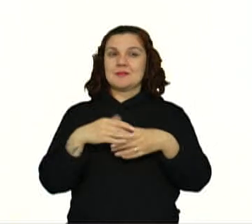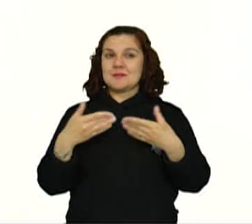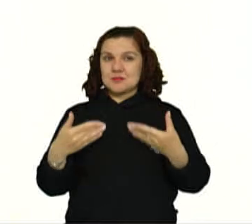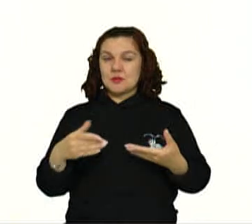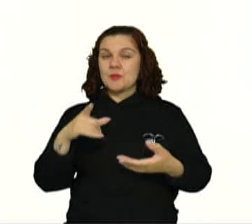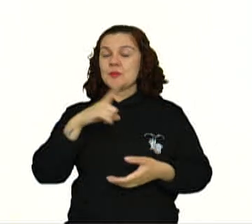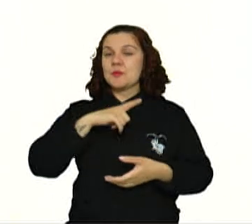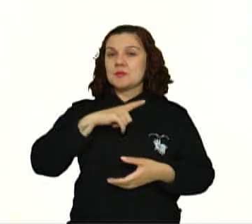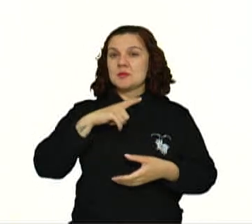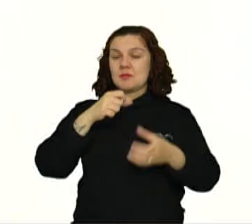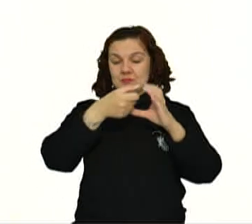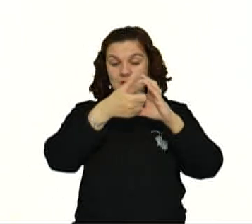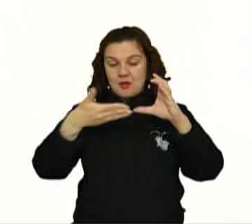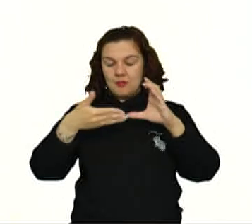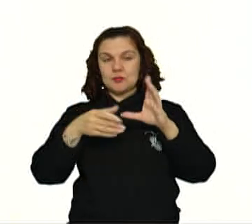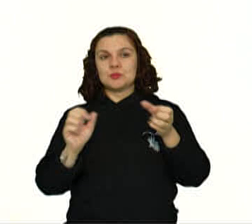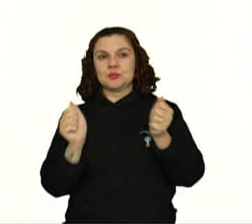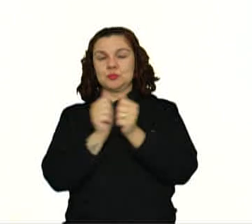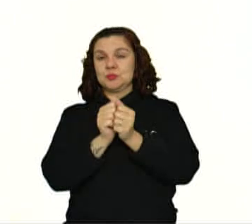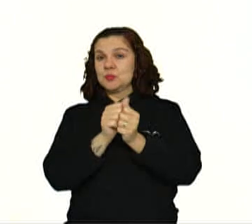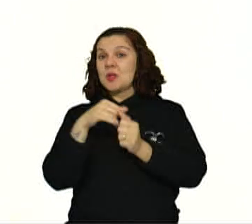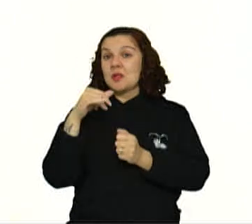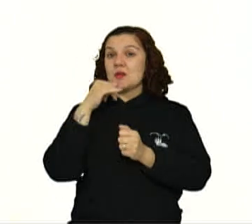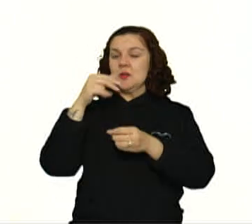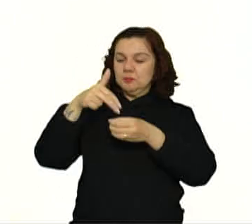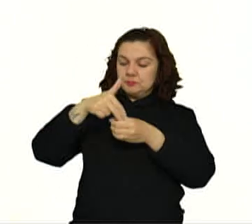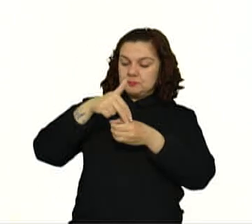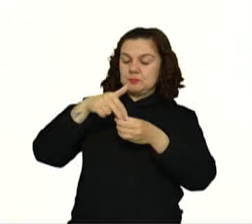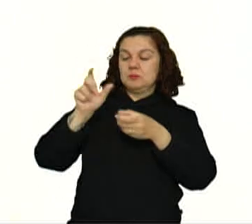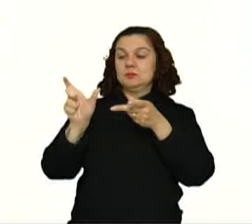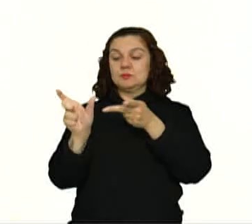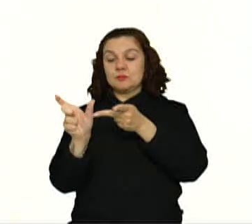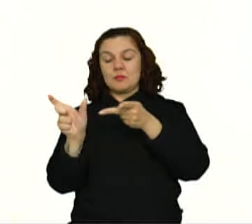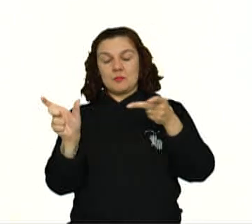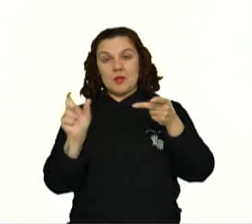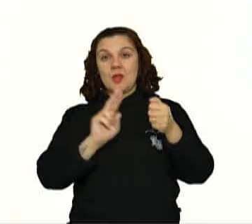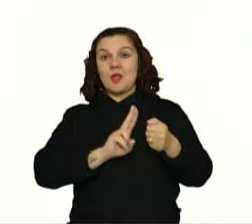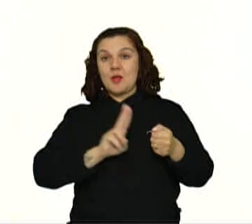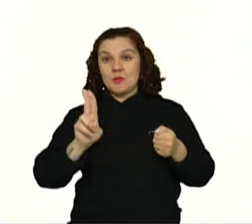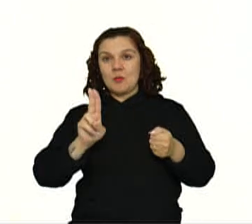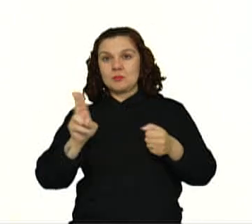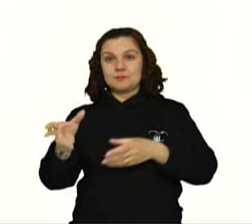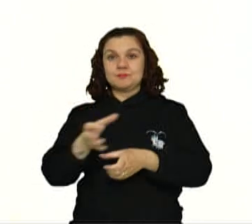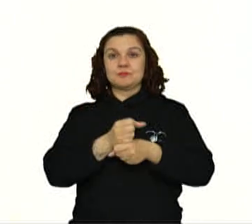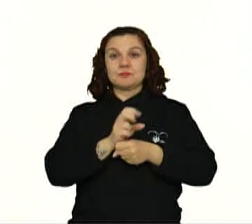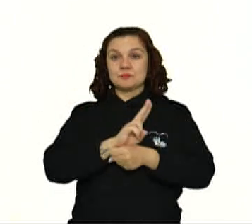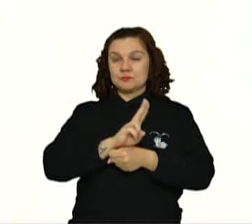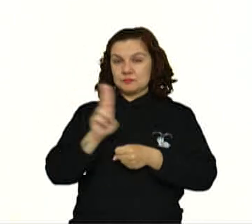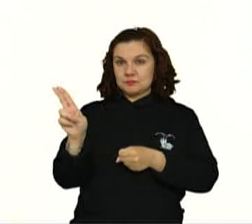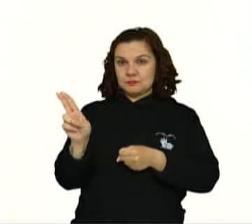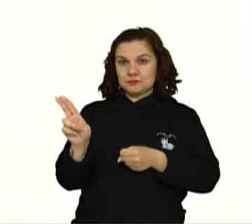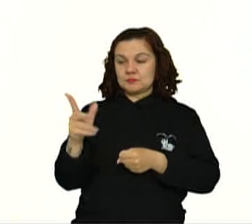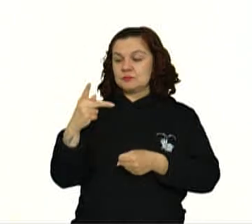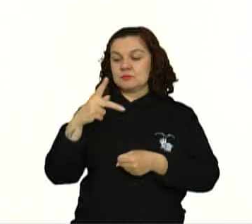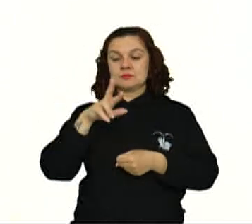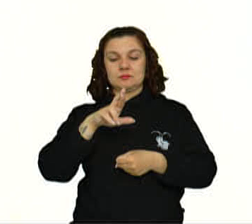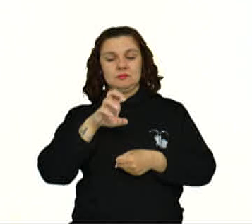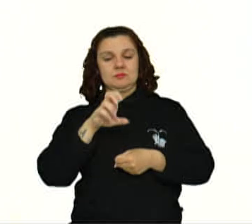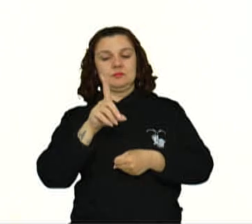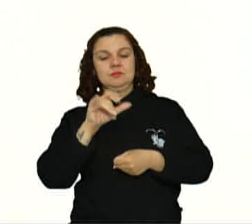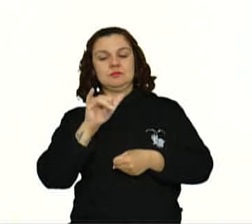contém uma característica ligada a ele. O núcleo do predicado nominal recebe o nome de predicativo